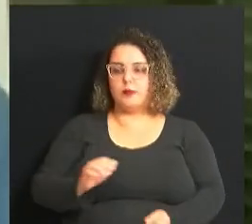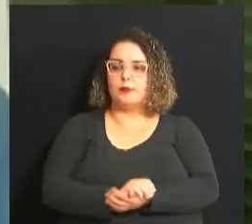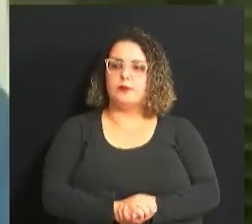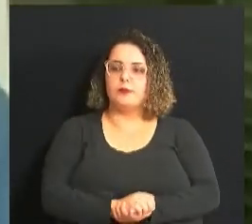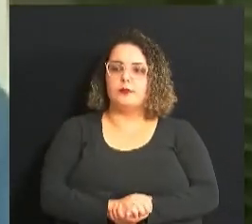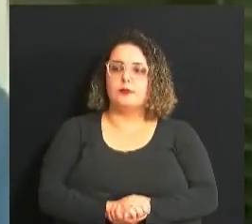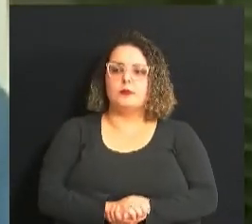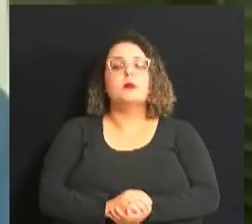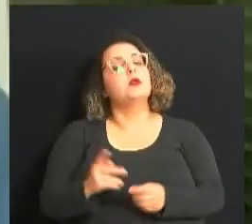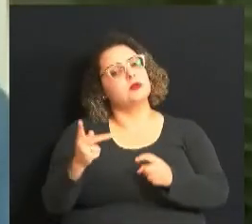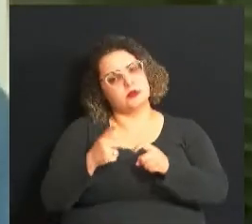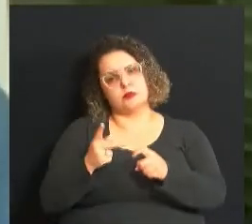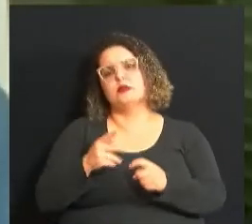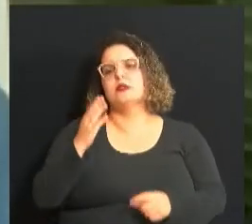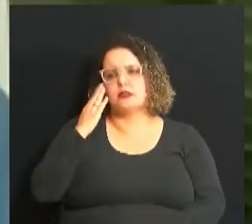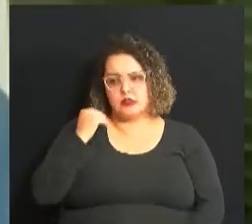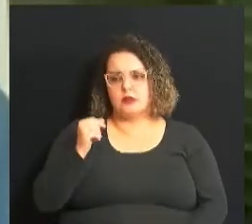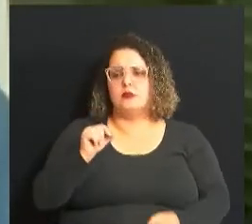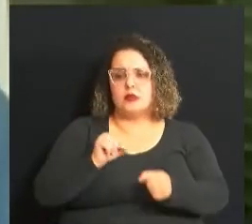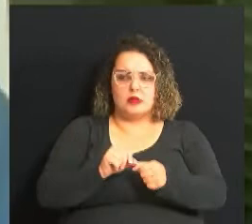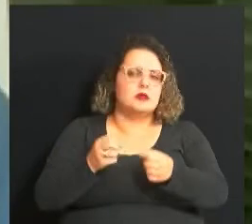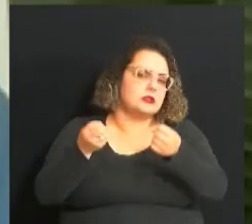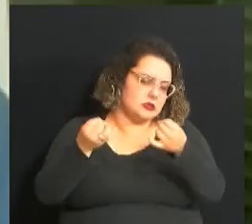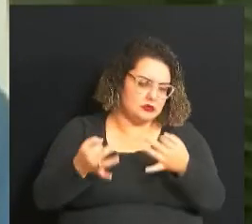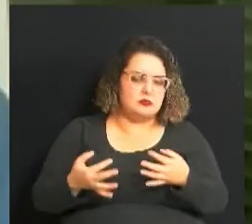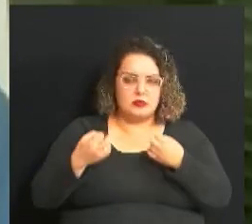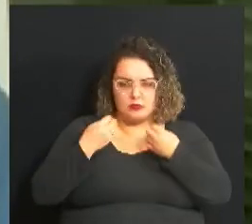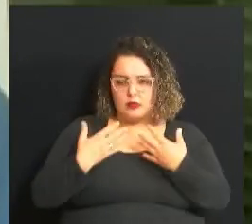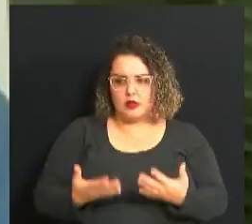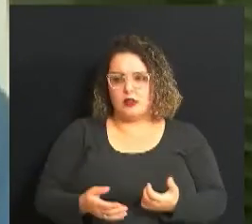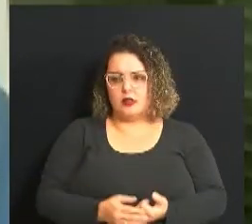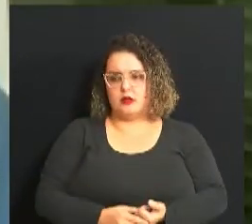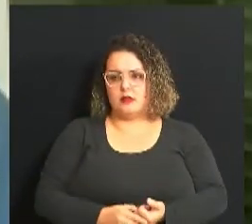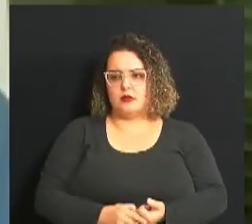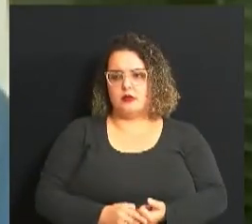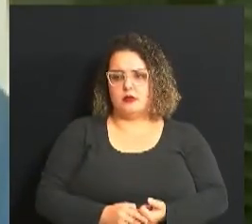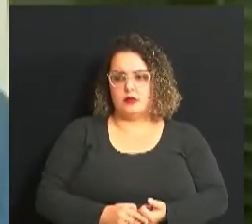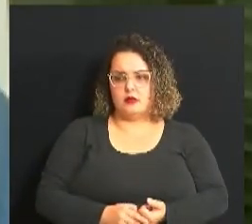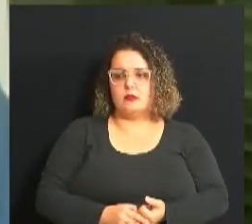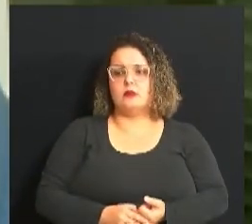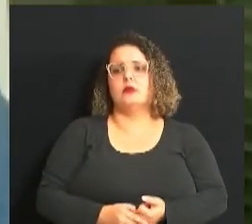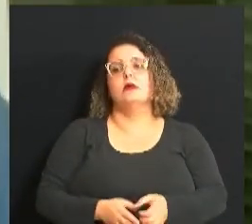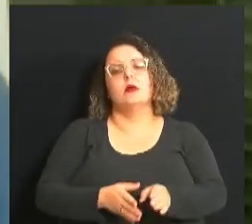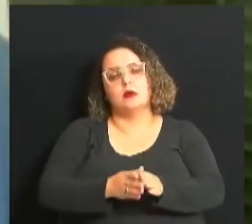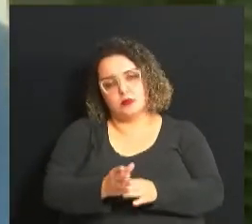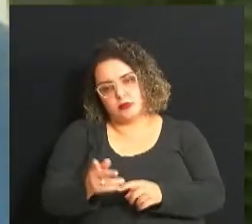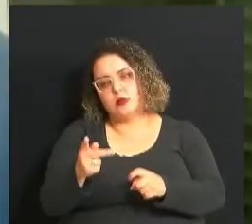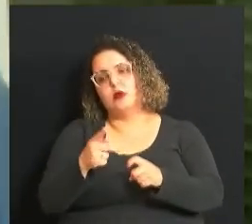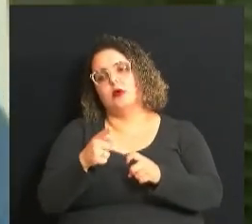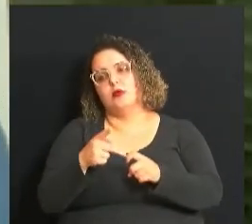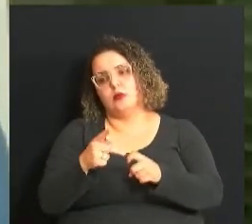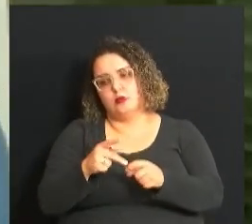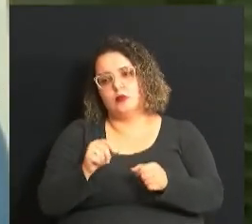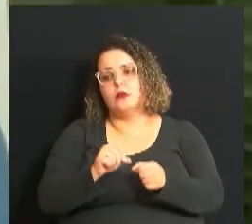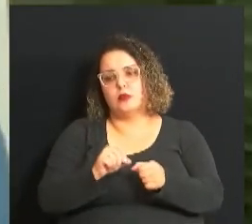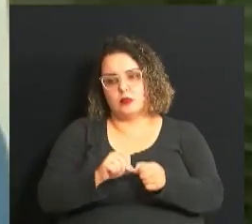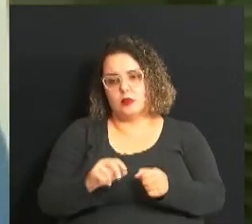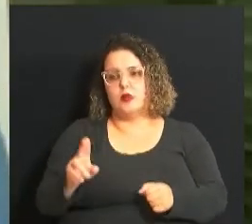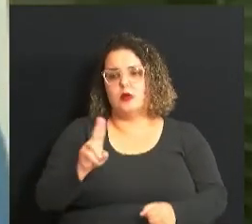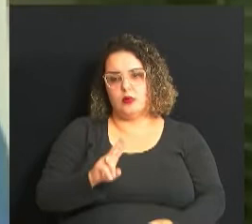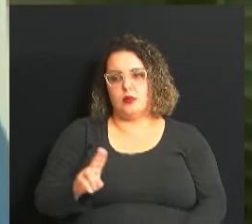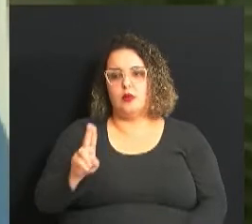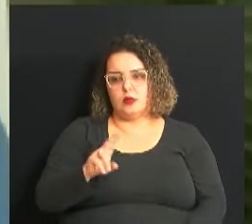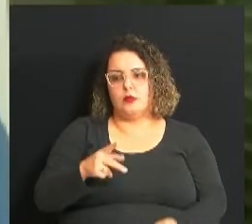sabem muito bem fazer isso, orientam muito bem. Orientaria que procurasse um pediatra para fazer o uso dessa